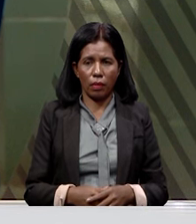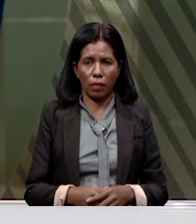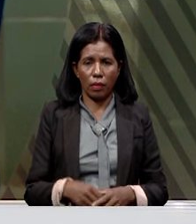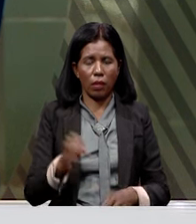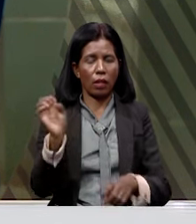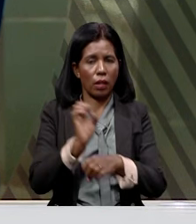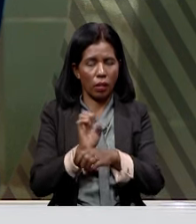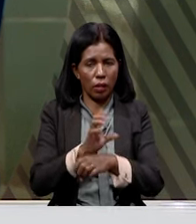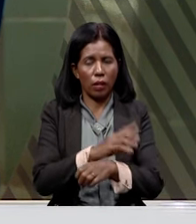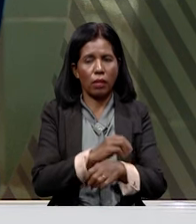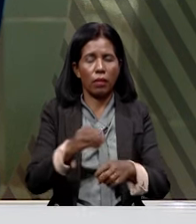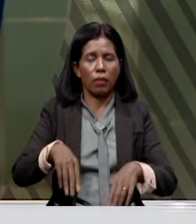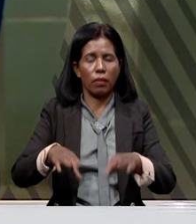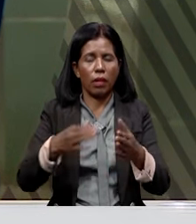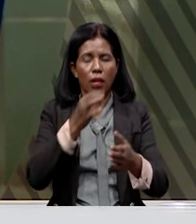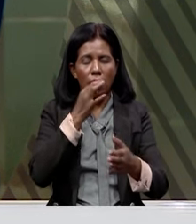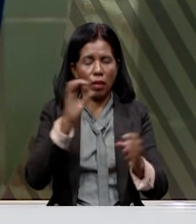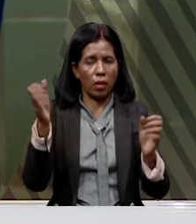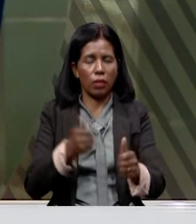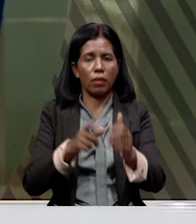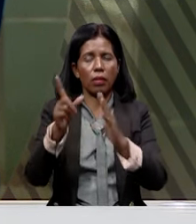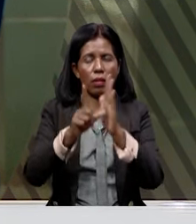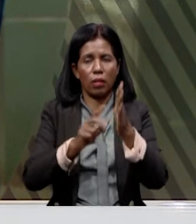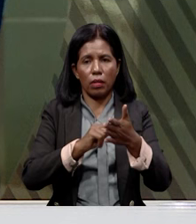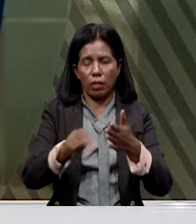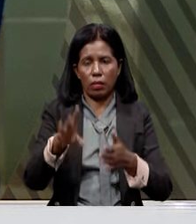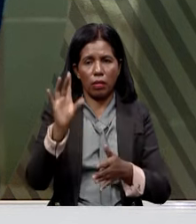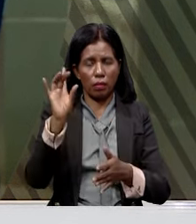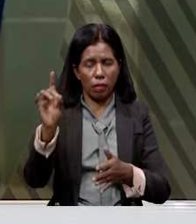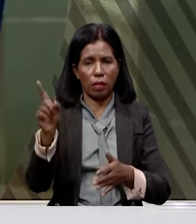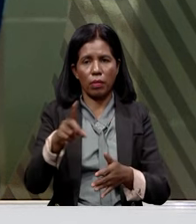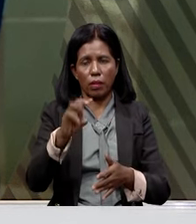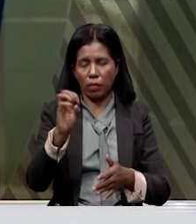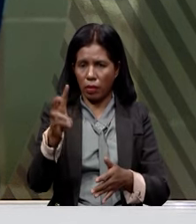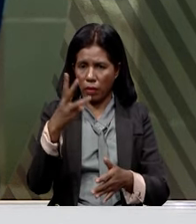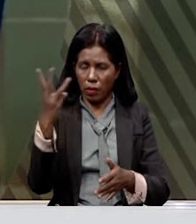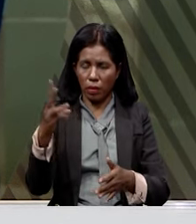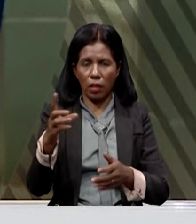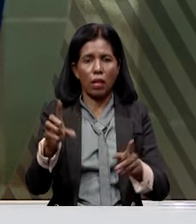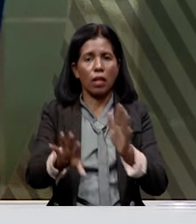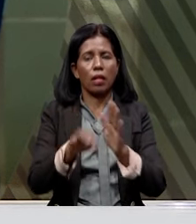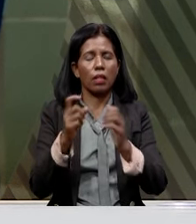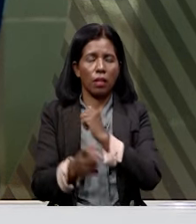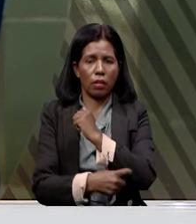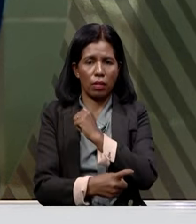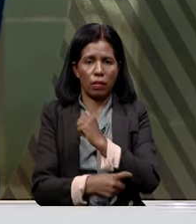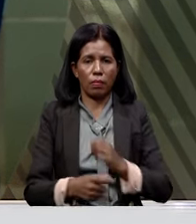Operador ekonomian bi fan hahan la tuir lei numru walu barari hun ruas res chenen se hetan sanson.